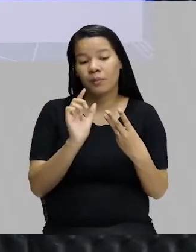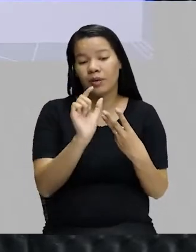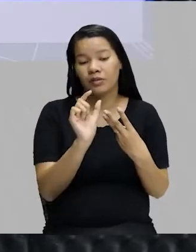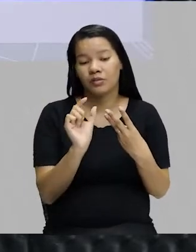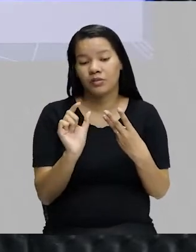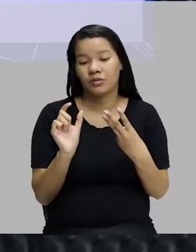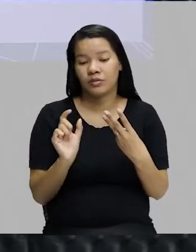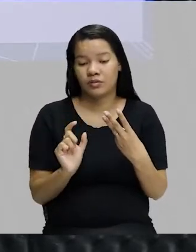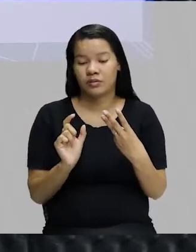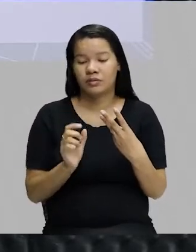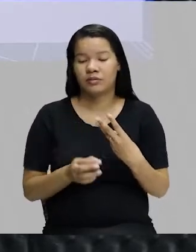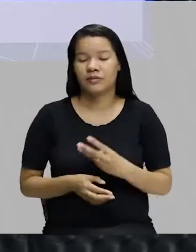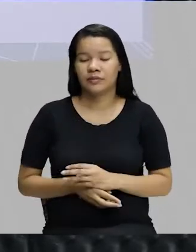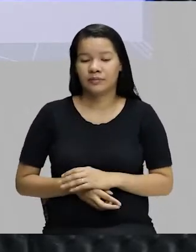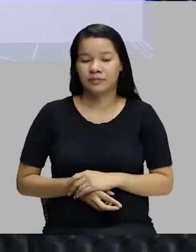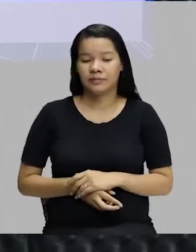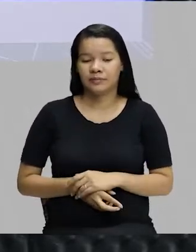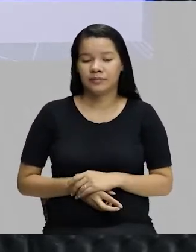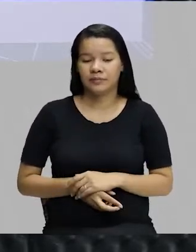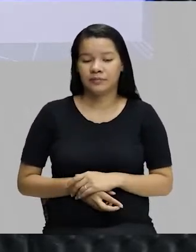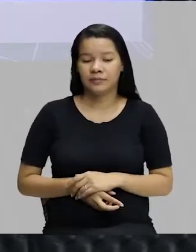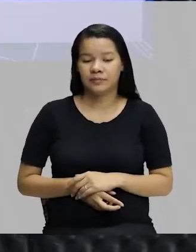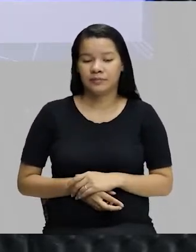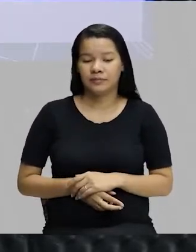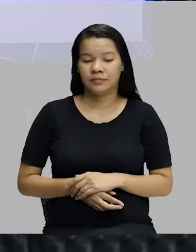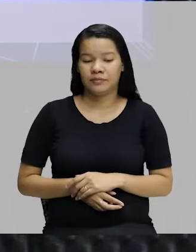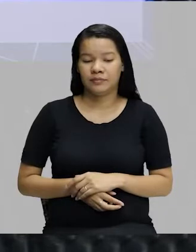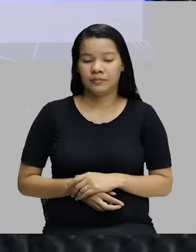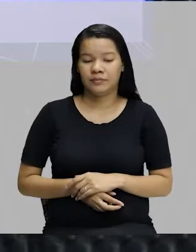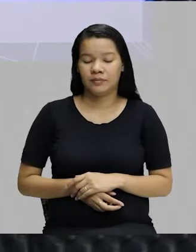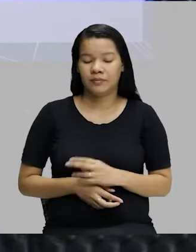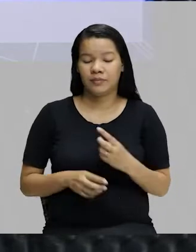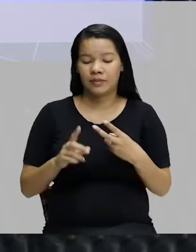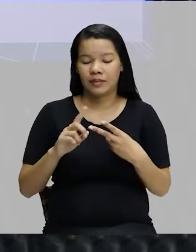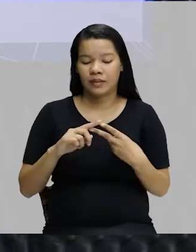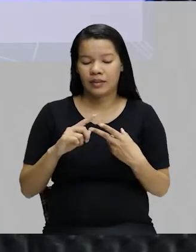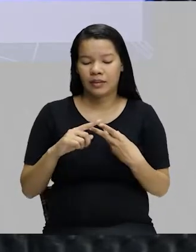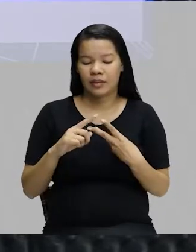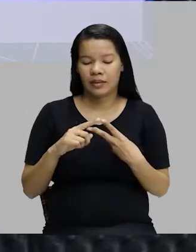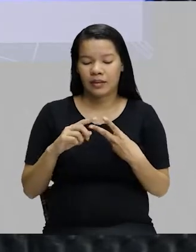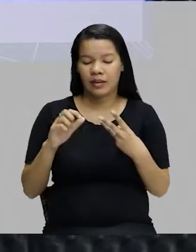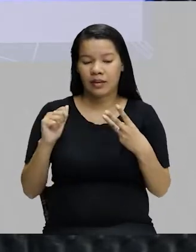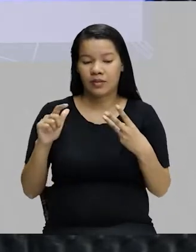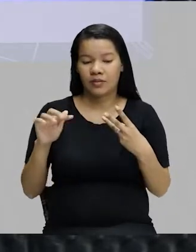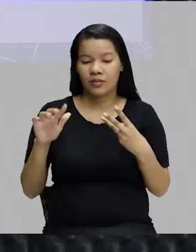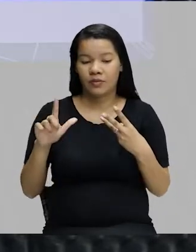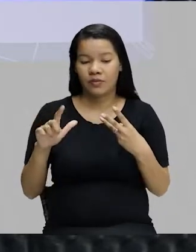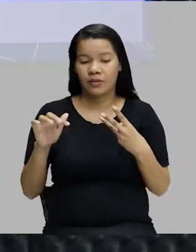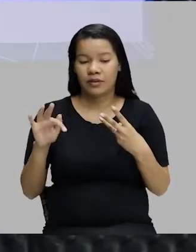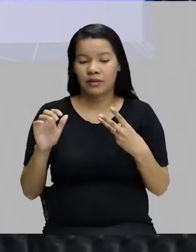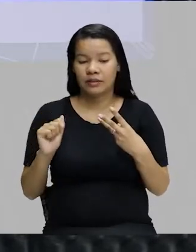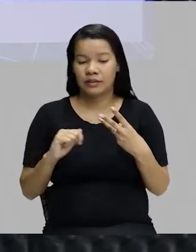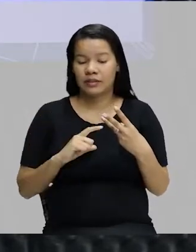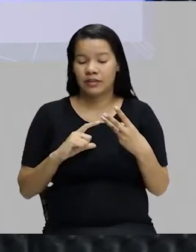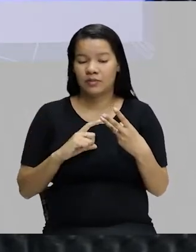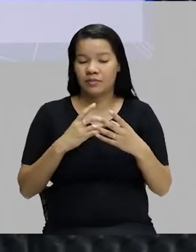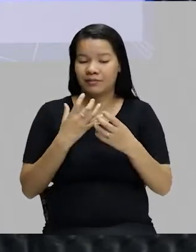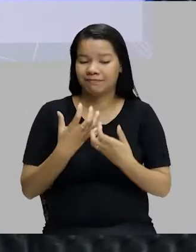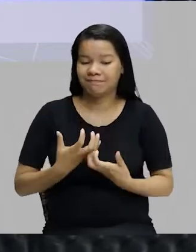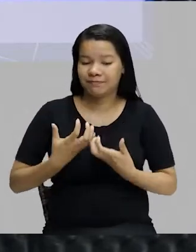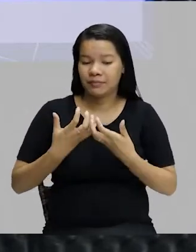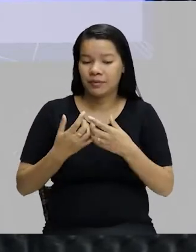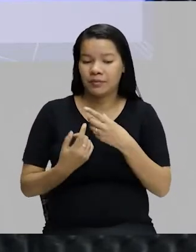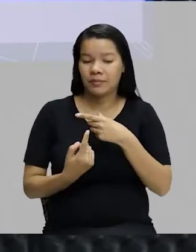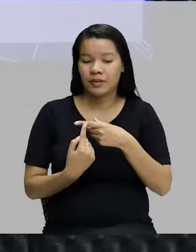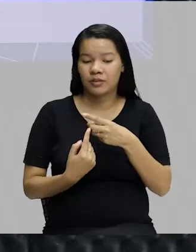beta e a radiação gama, certo? A partícula alfa, ela vai ter uma carga mais